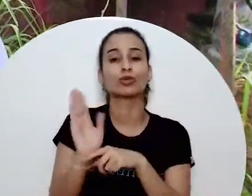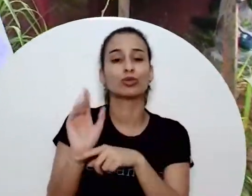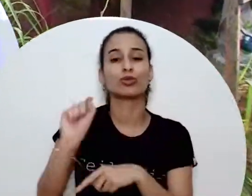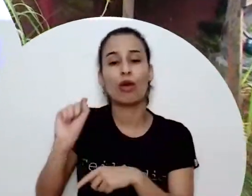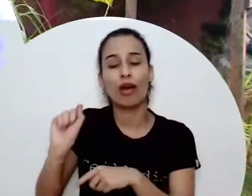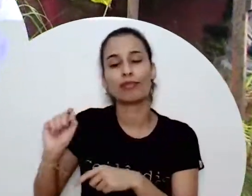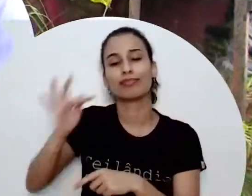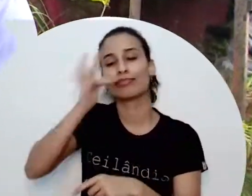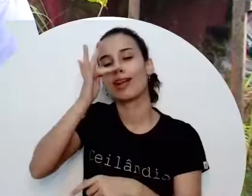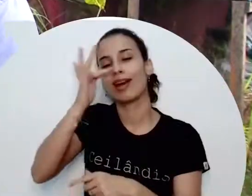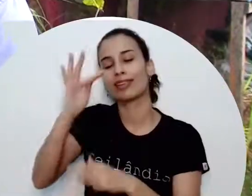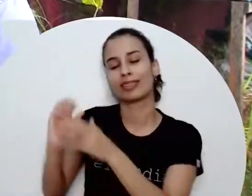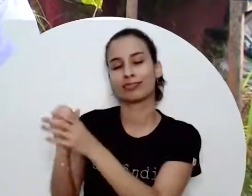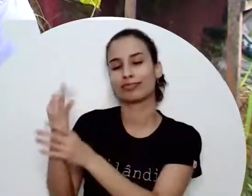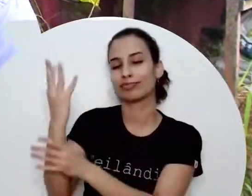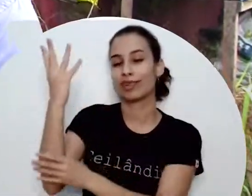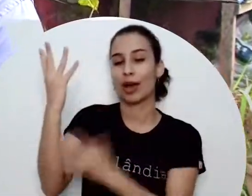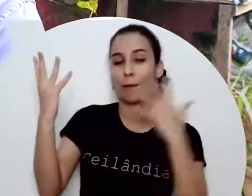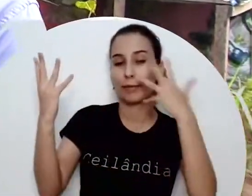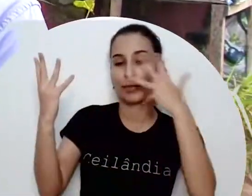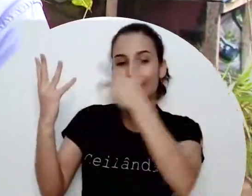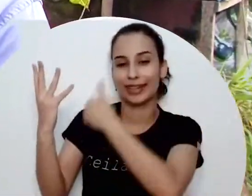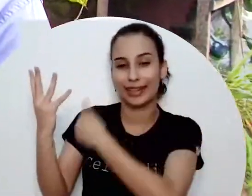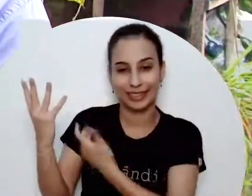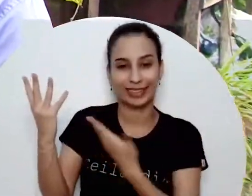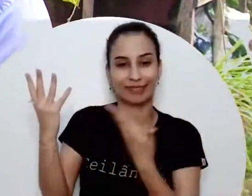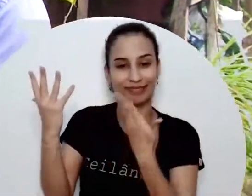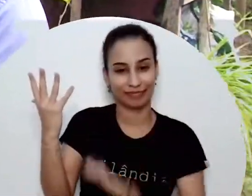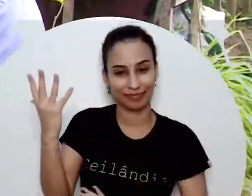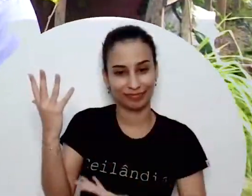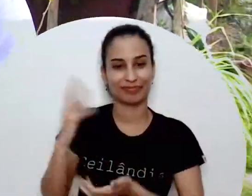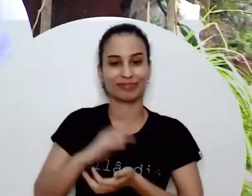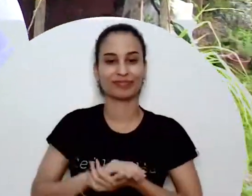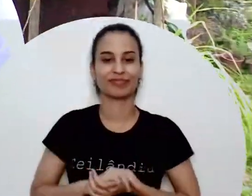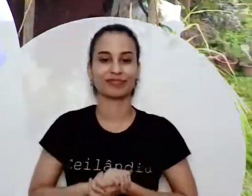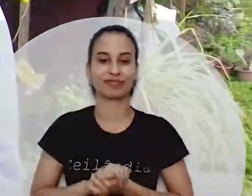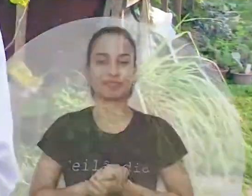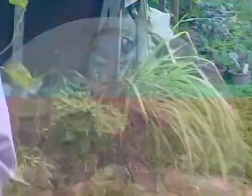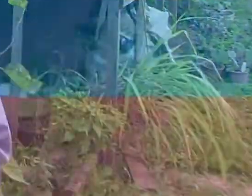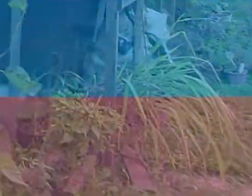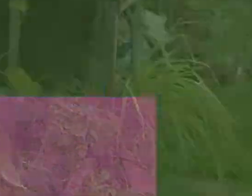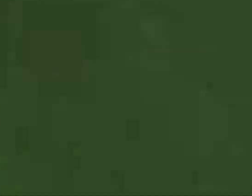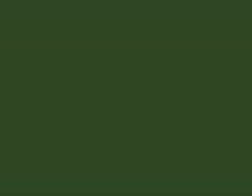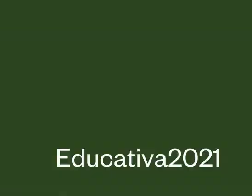para você ter uma planta feliz, bem nutrida, bonita e produtiva.